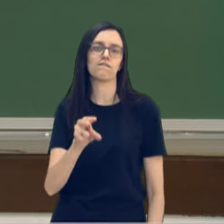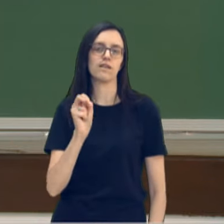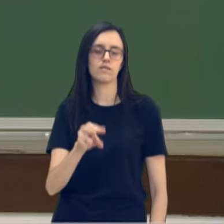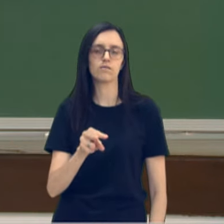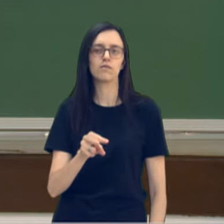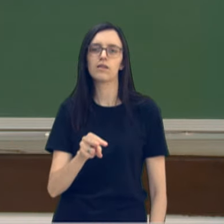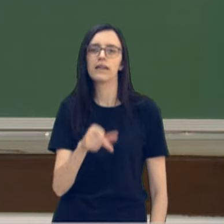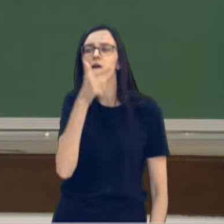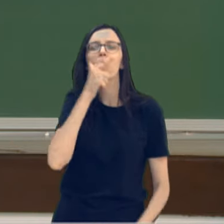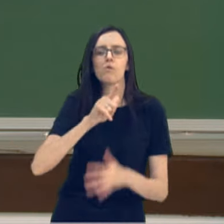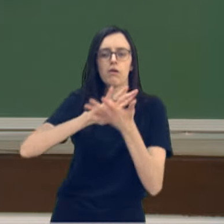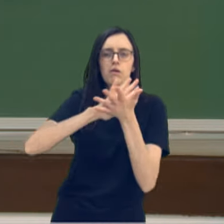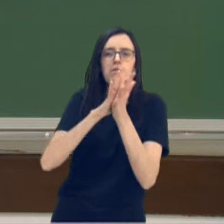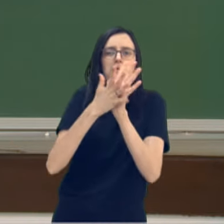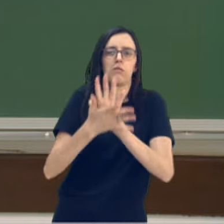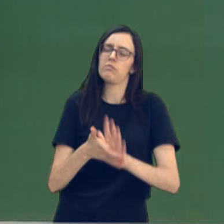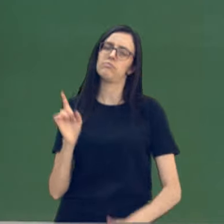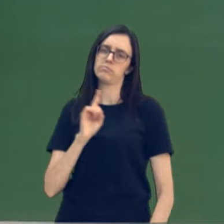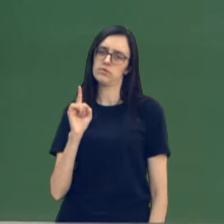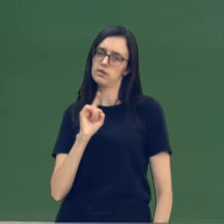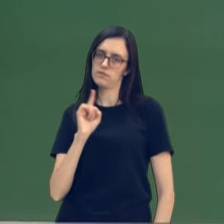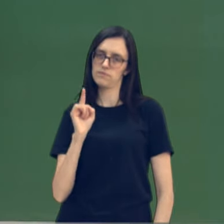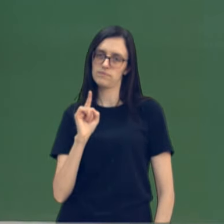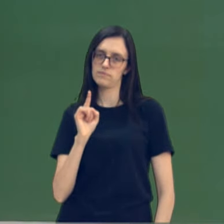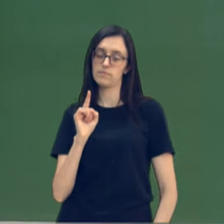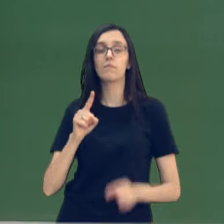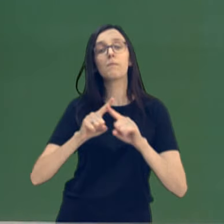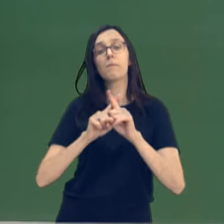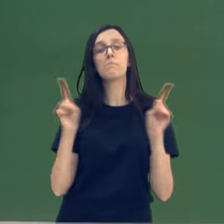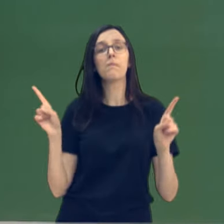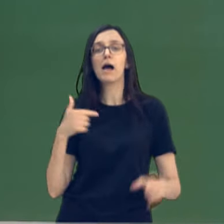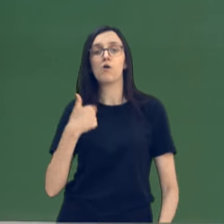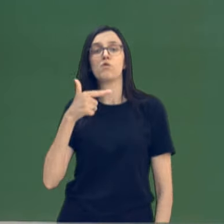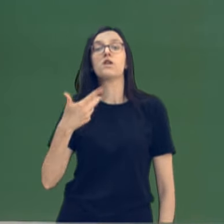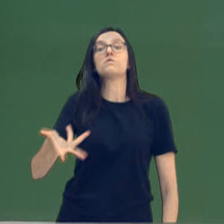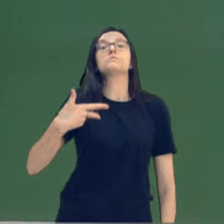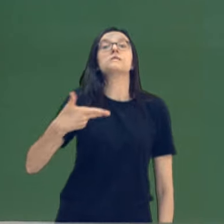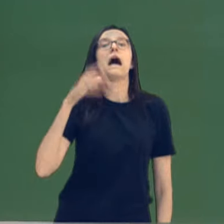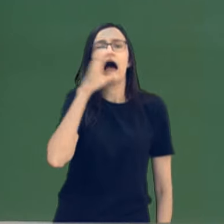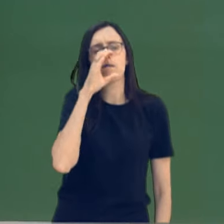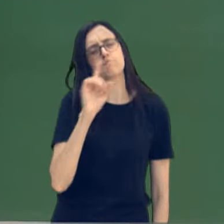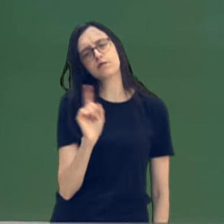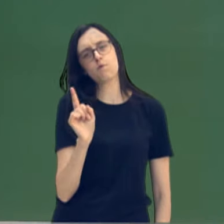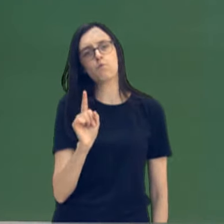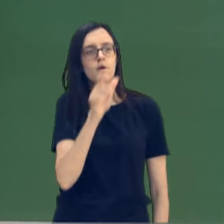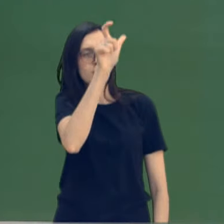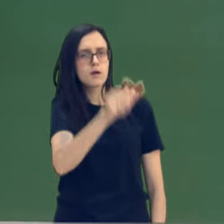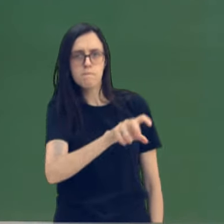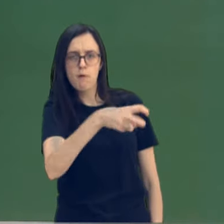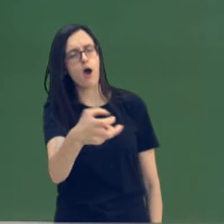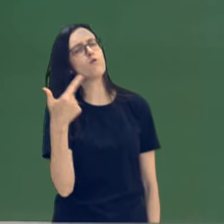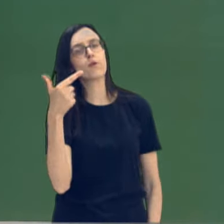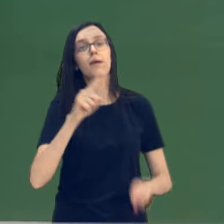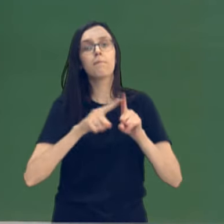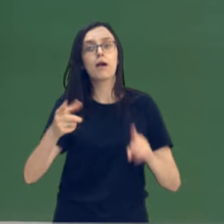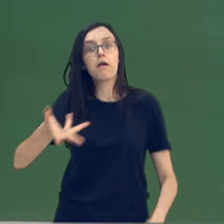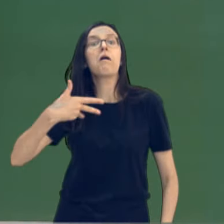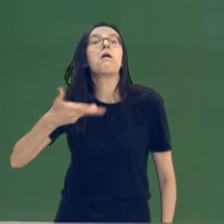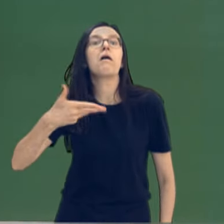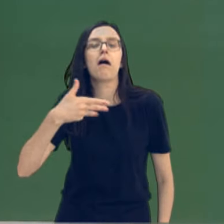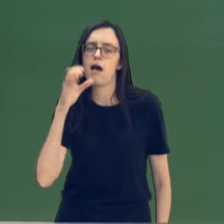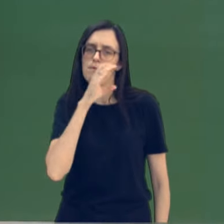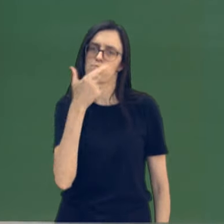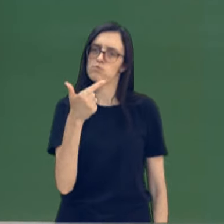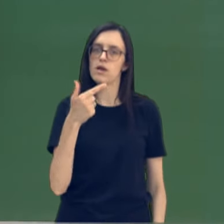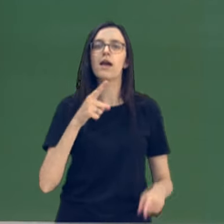você não destrói o seu hospedeiro, porém você não tem a velocidade tão grande de produzir vírus como no ciclo lítico. Só